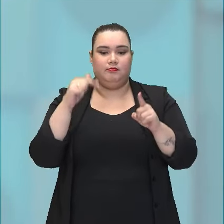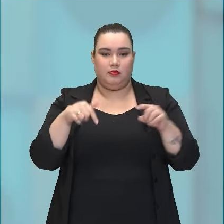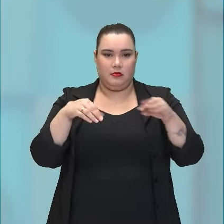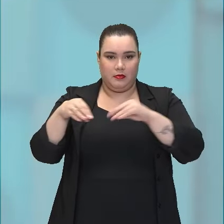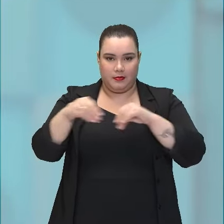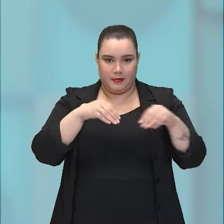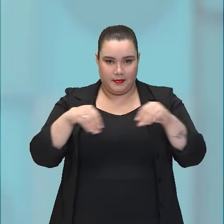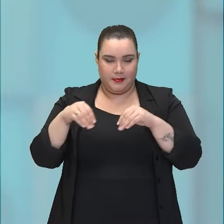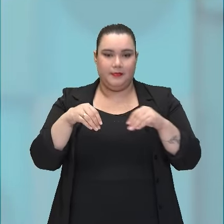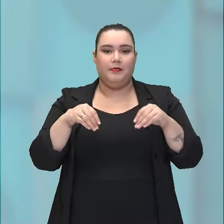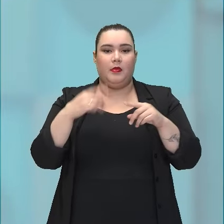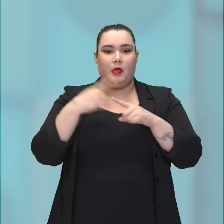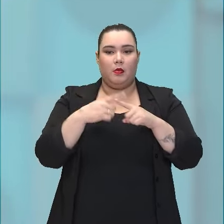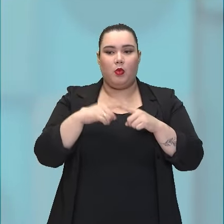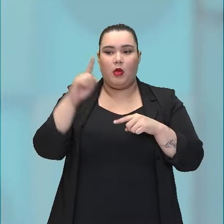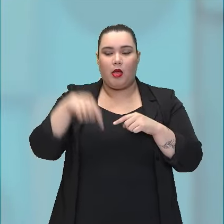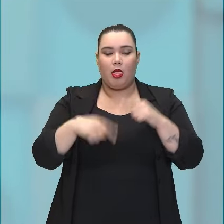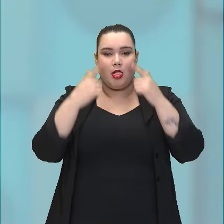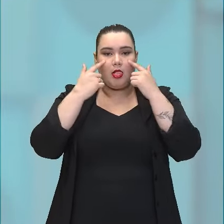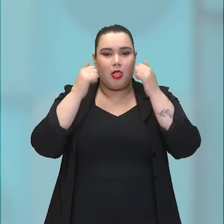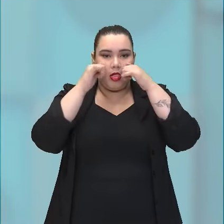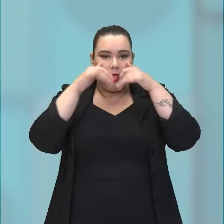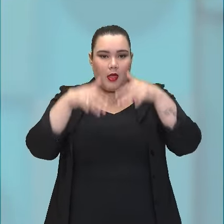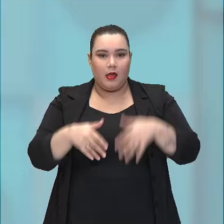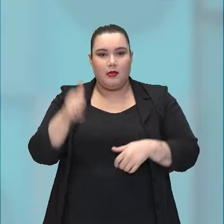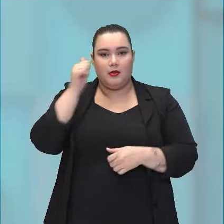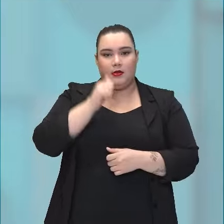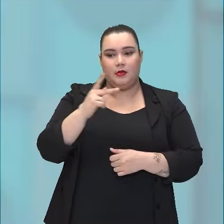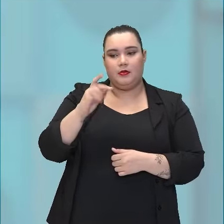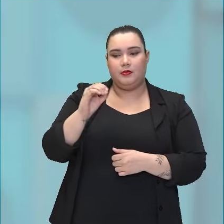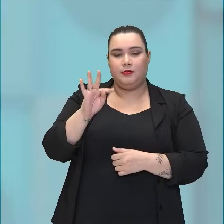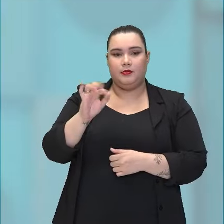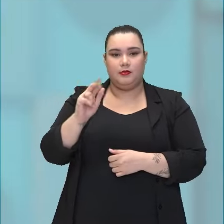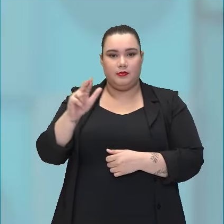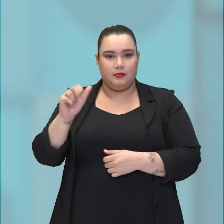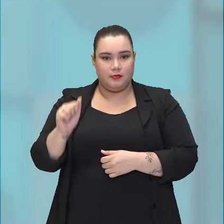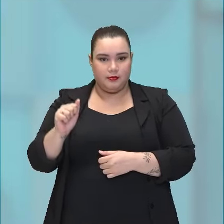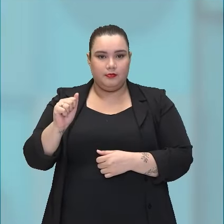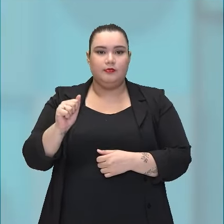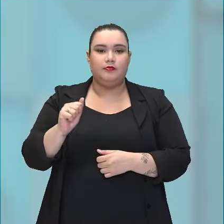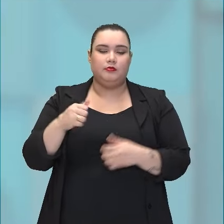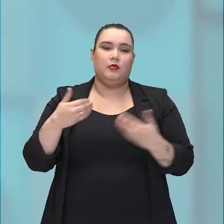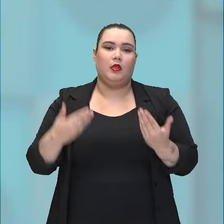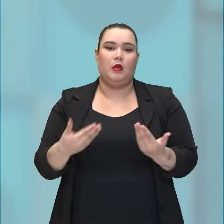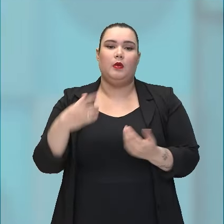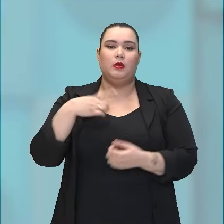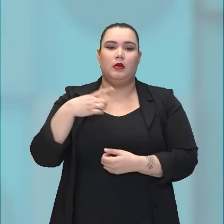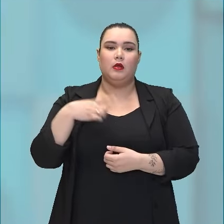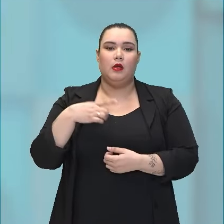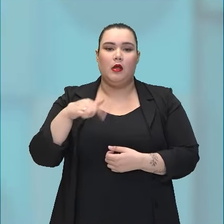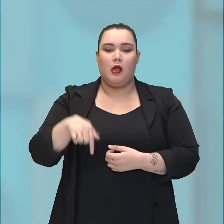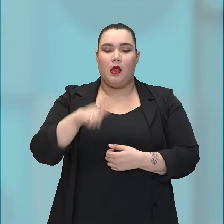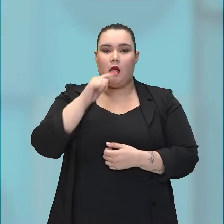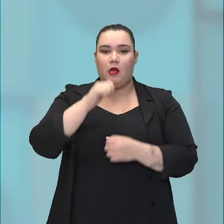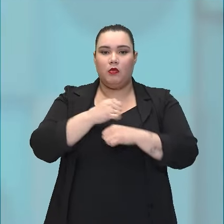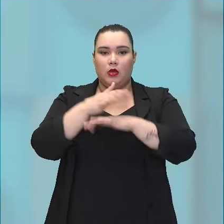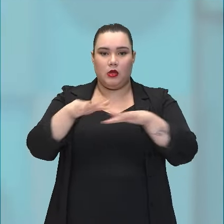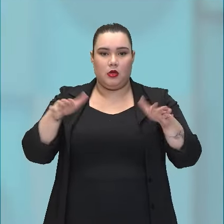eles são lágrimas de Potira, que foram transformadas em diamantes por Tupã e estão ali na beira do